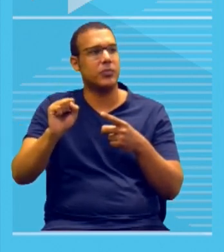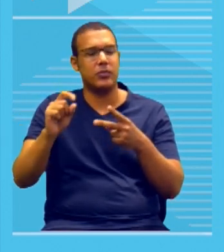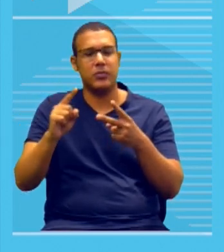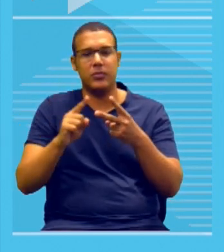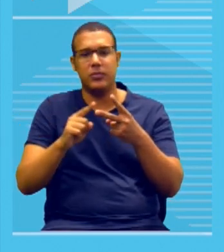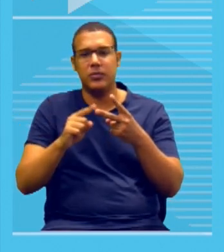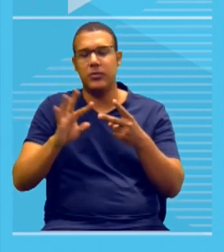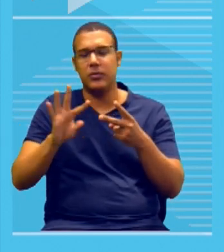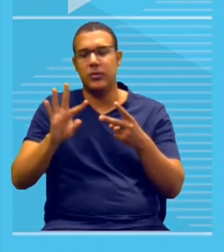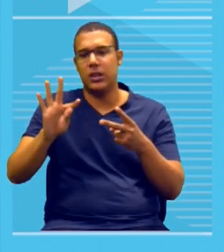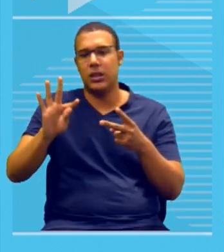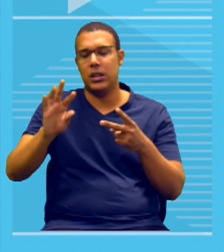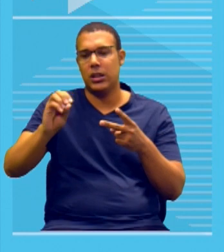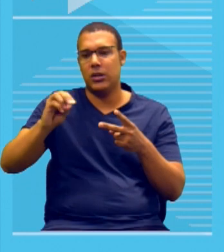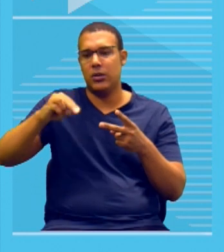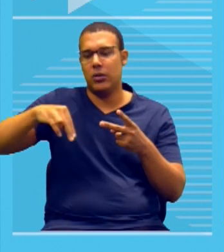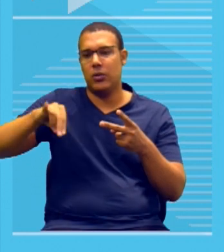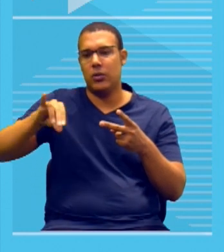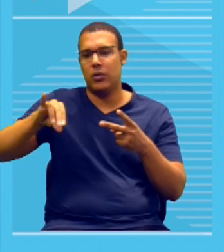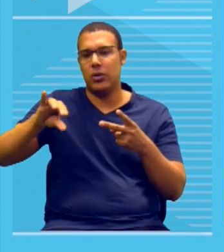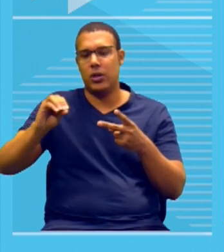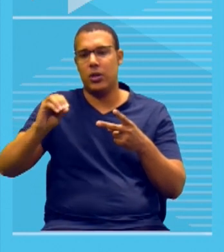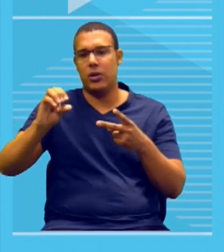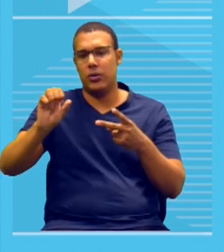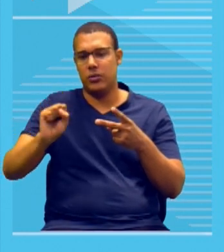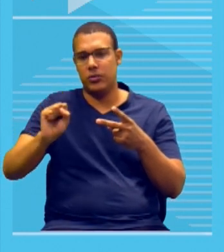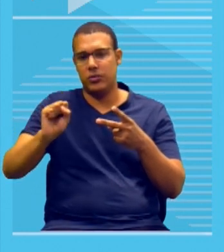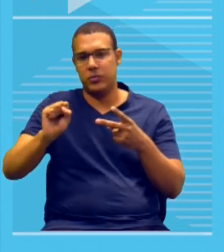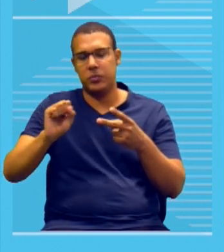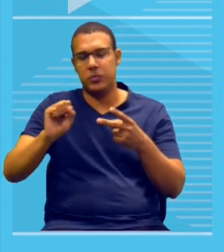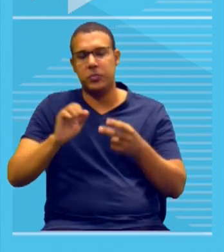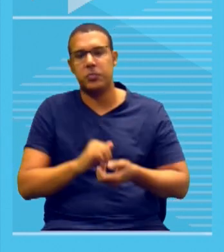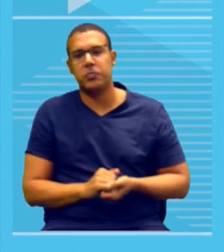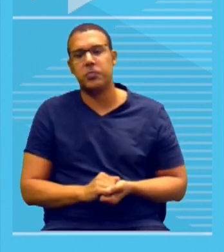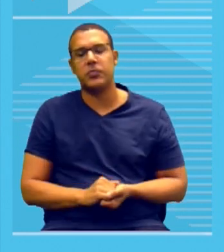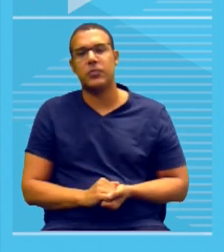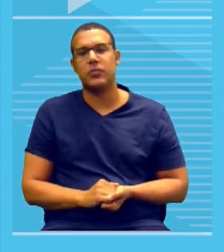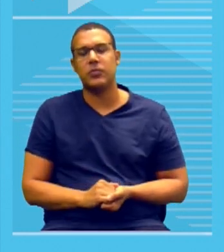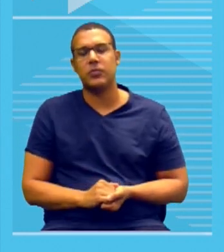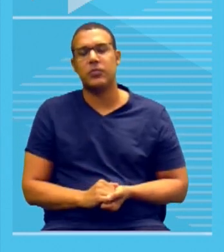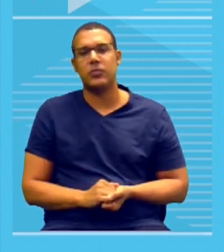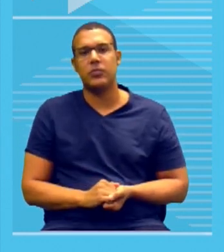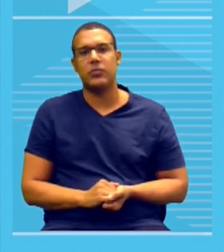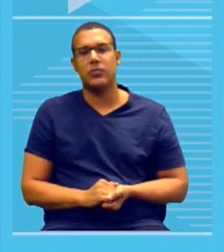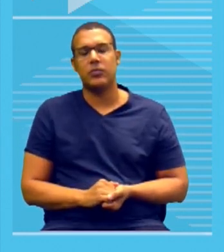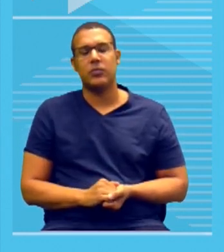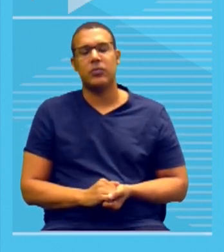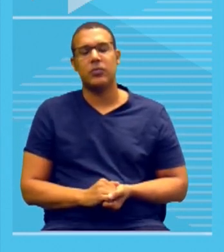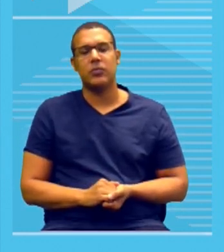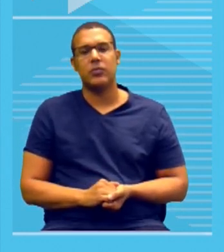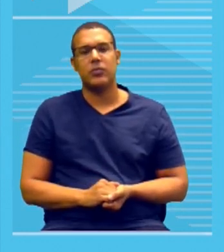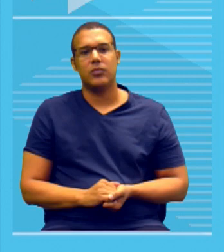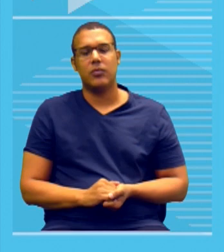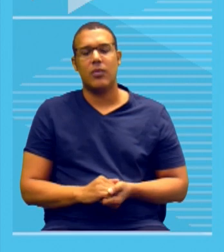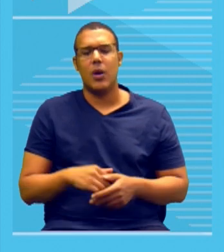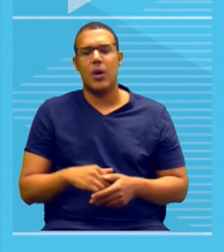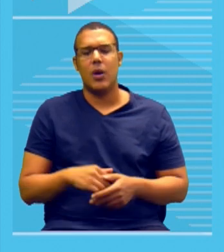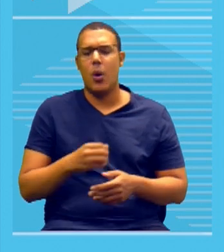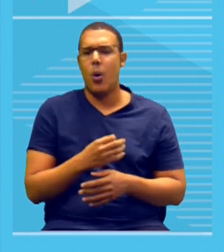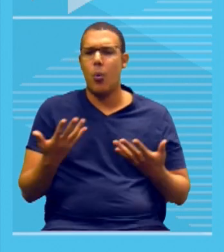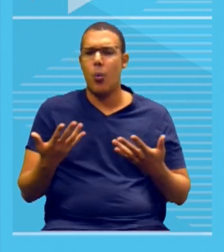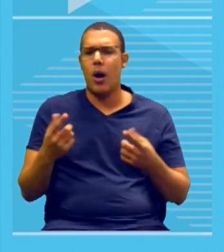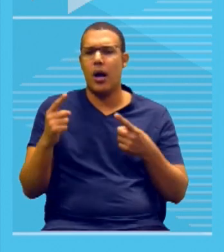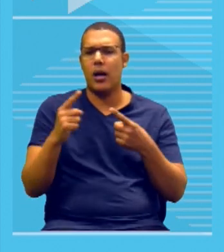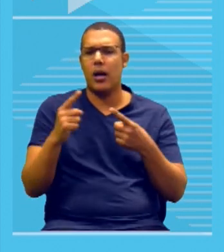e tônicos tá bom e tônicos Professor Quais são os